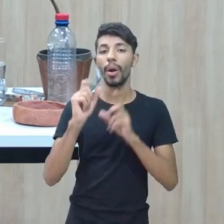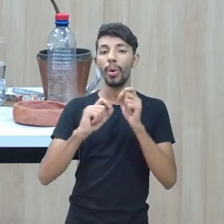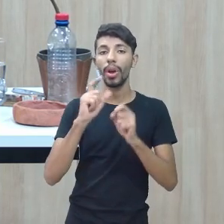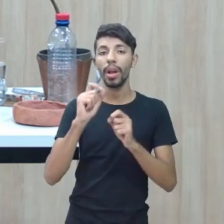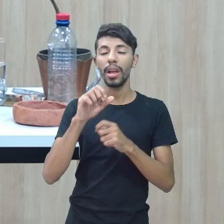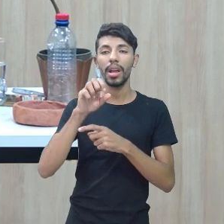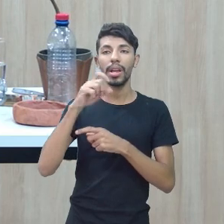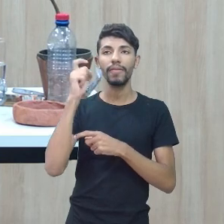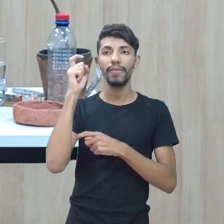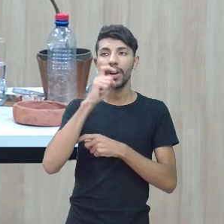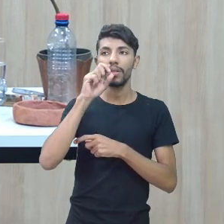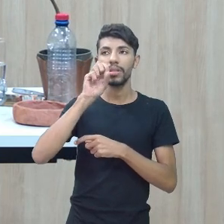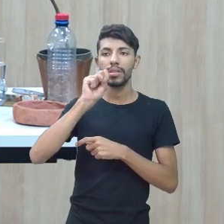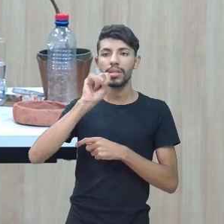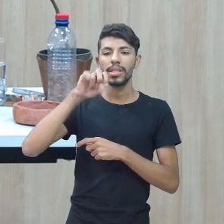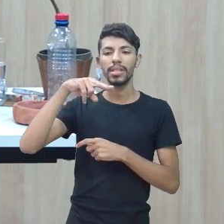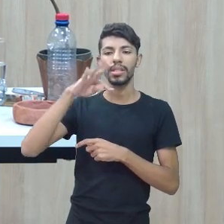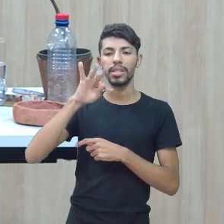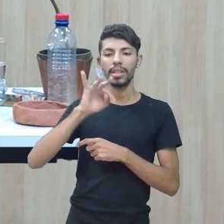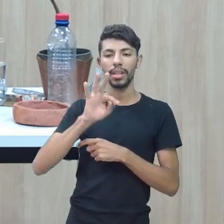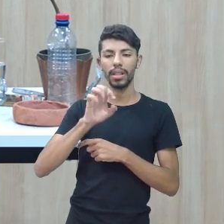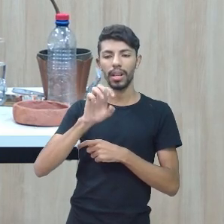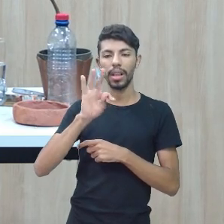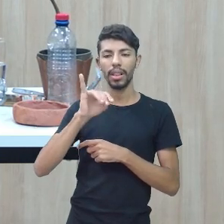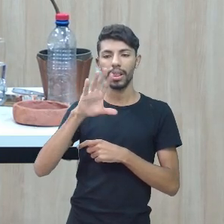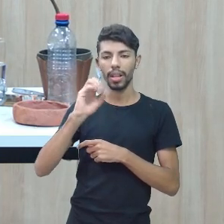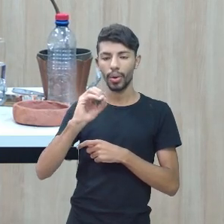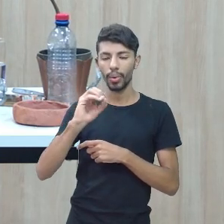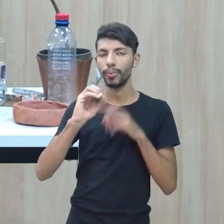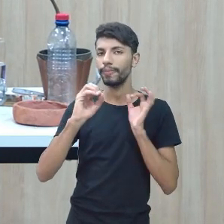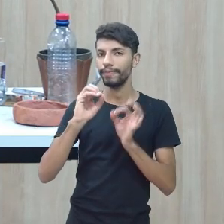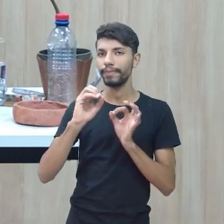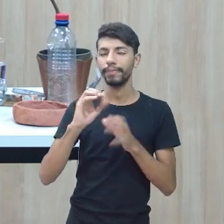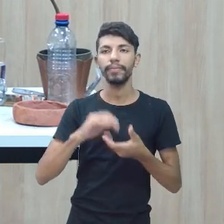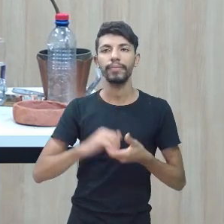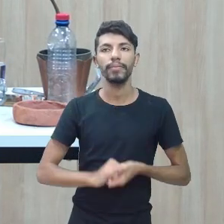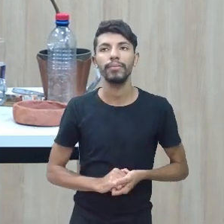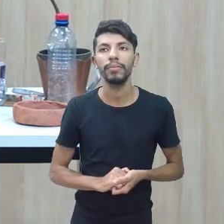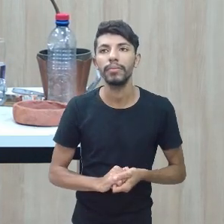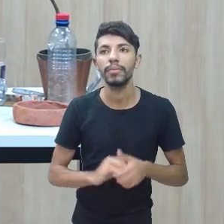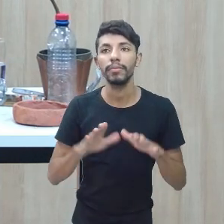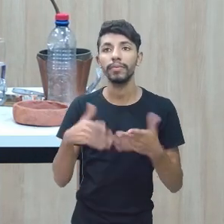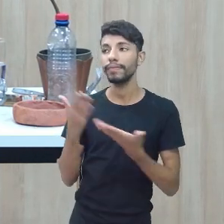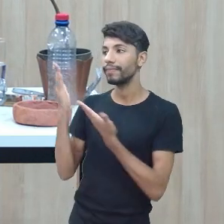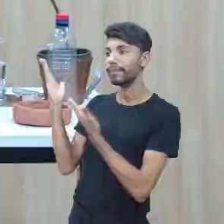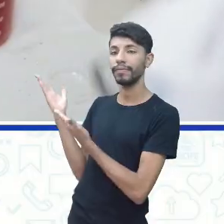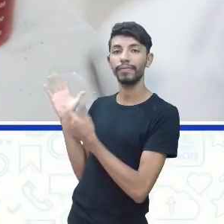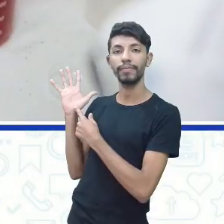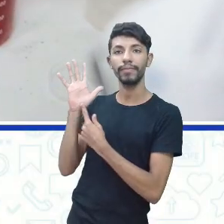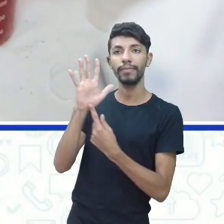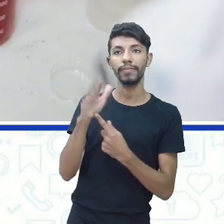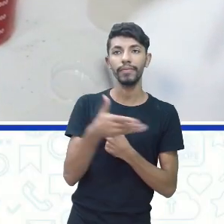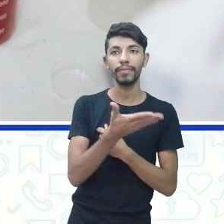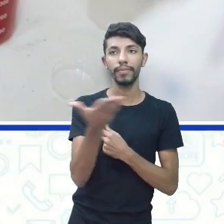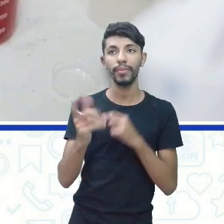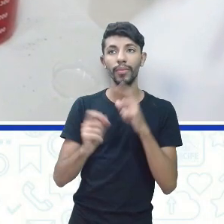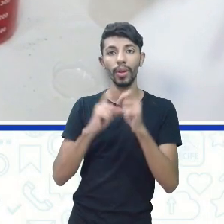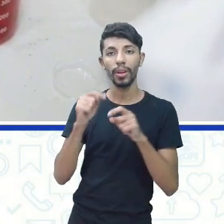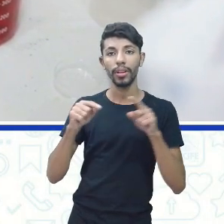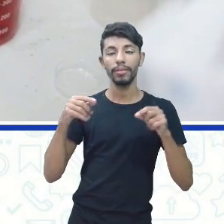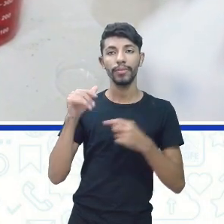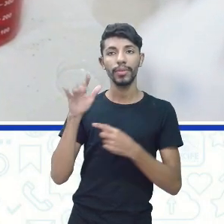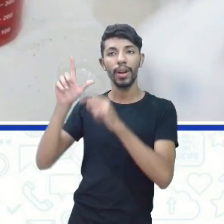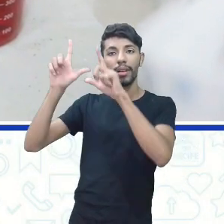sintético, para torná-lo um material sintético. E aí, eu estou trazendo para vocês uma cena de